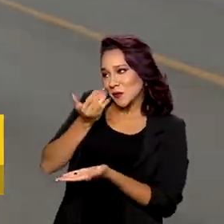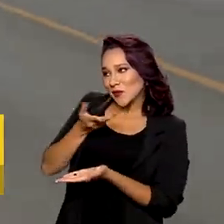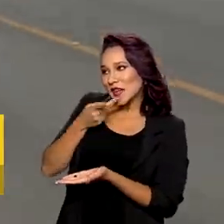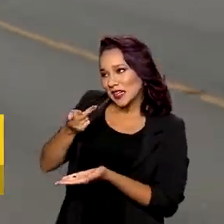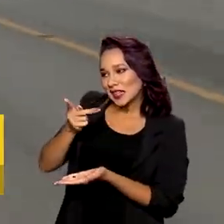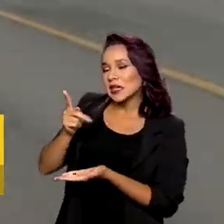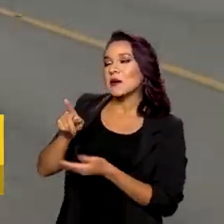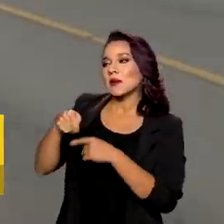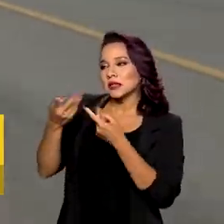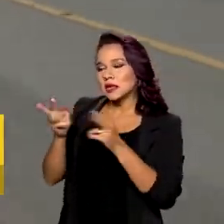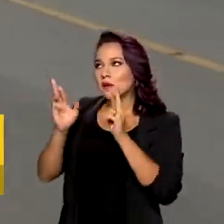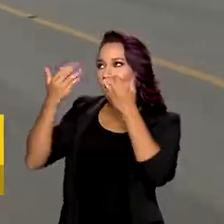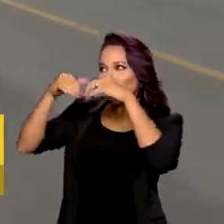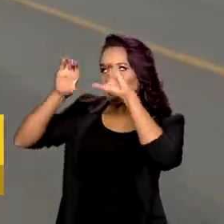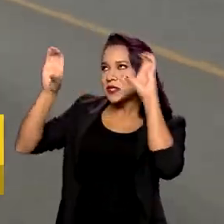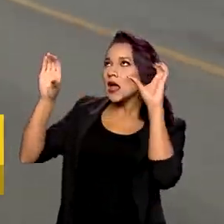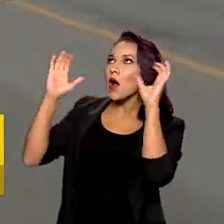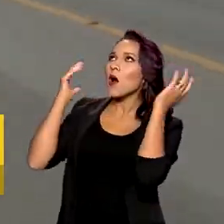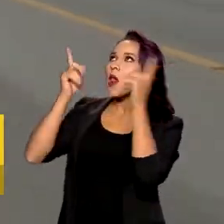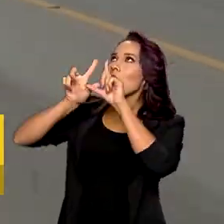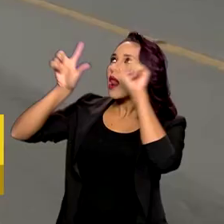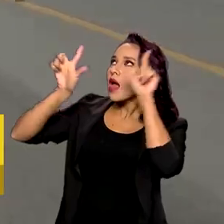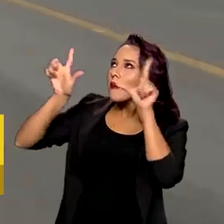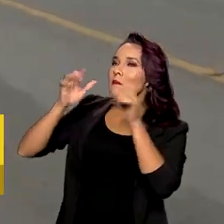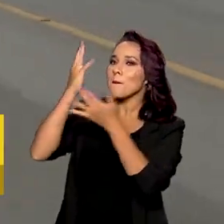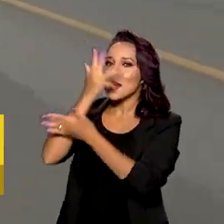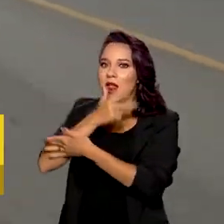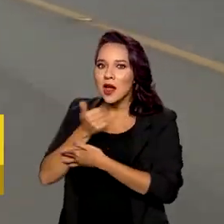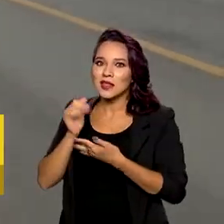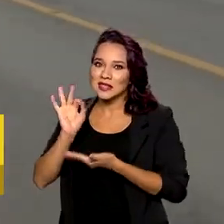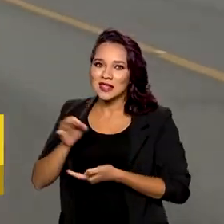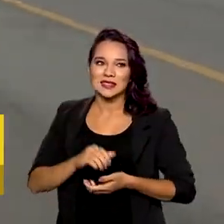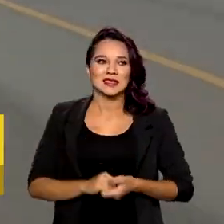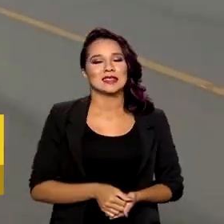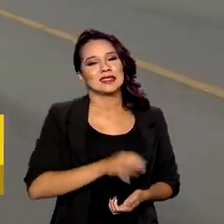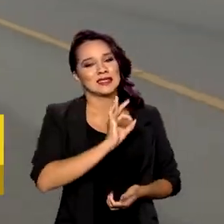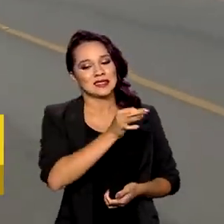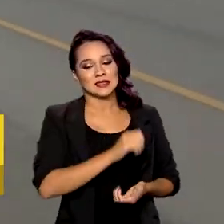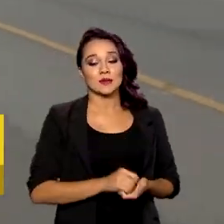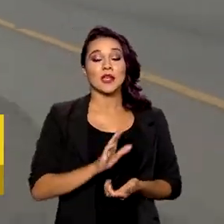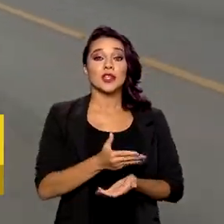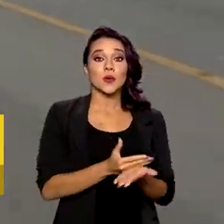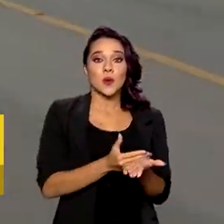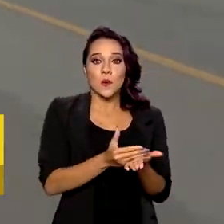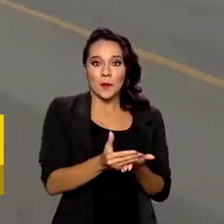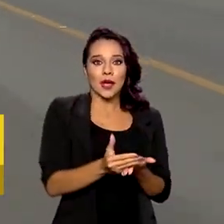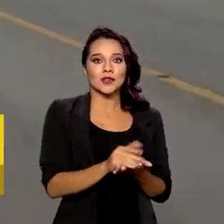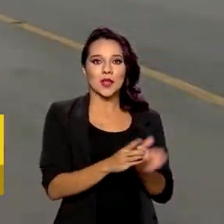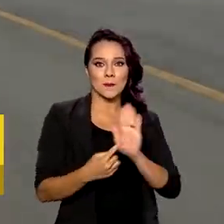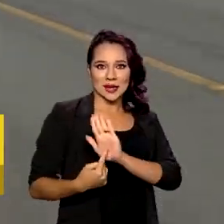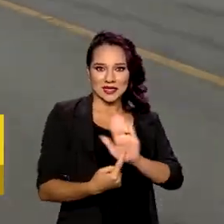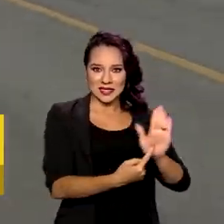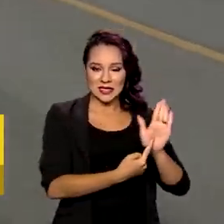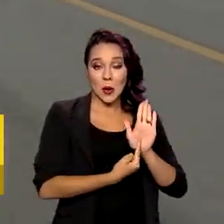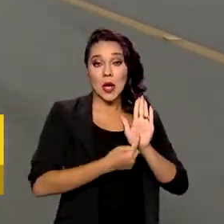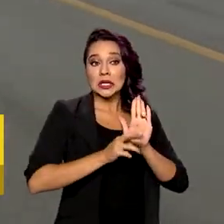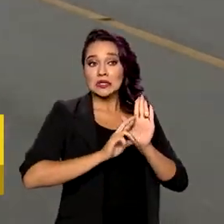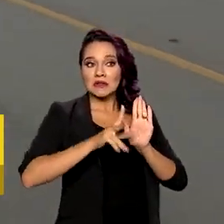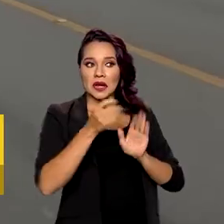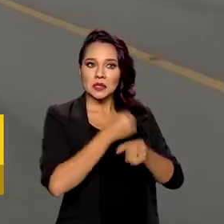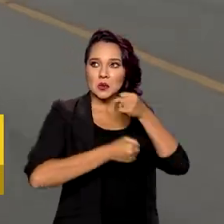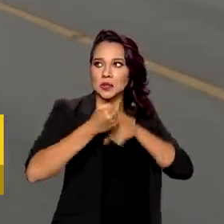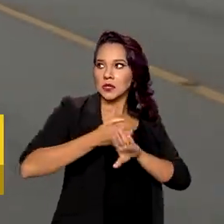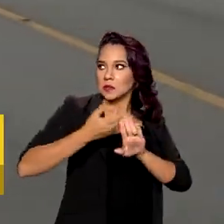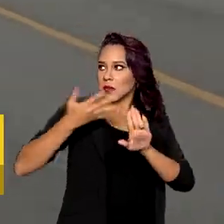então, que espera que o céu ali melhore um pouquinho, exatamente, né? Exatamente. Então, como eu estava dizendo, já logo no início da apresentação, diferentemente dos outros